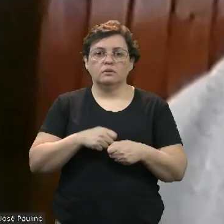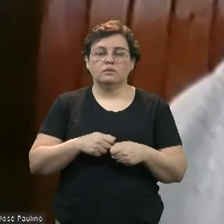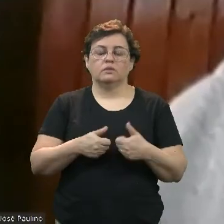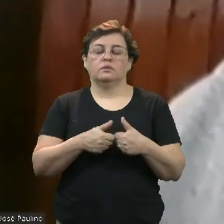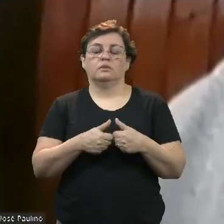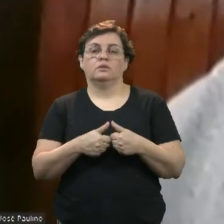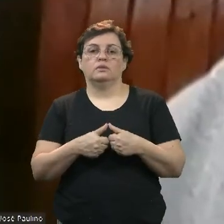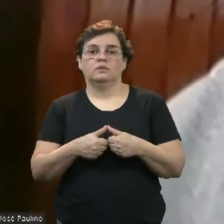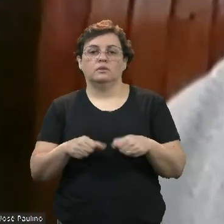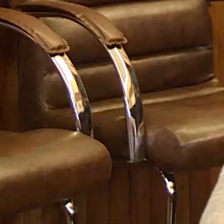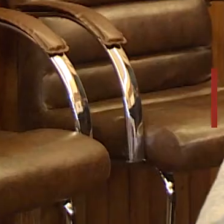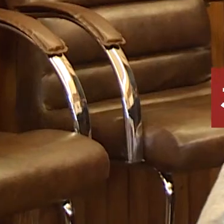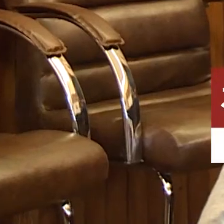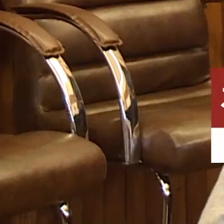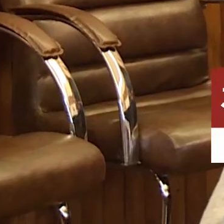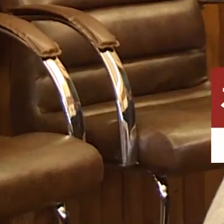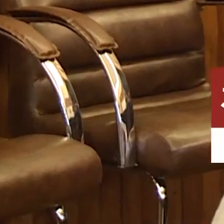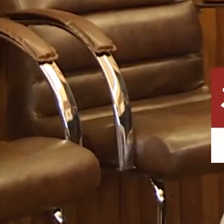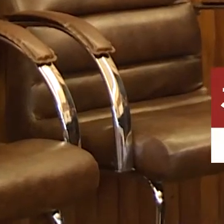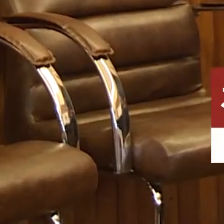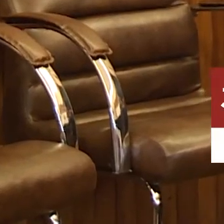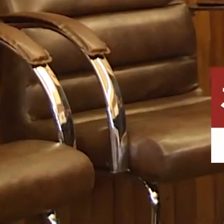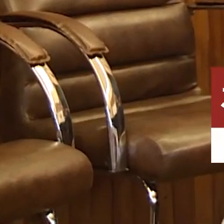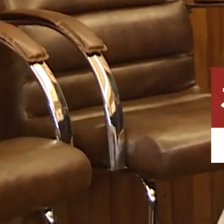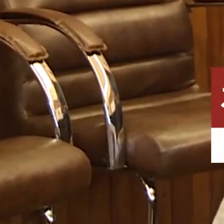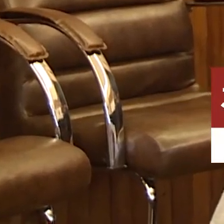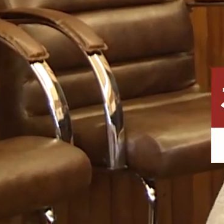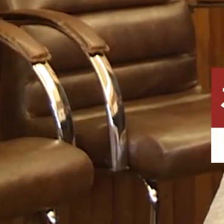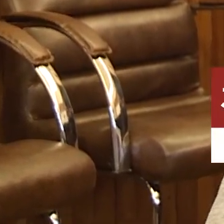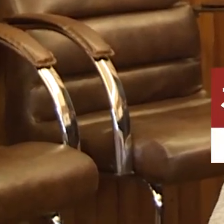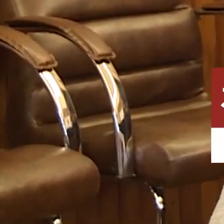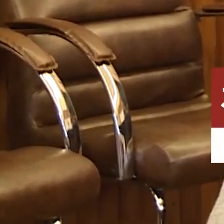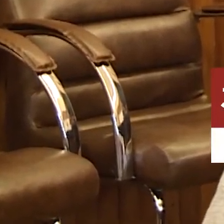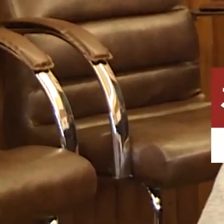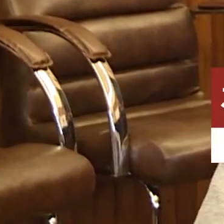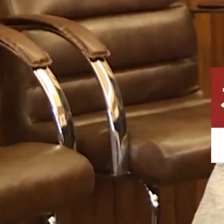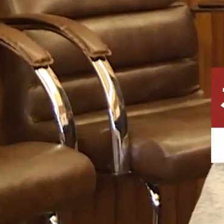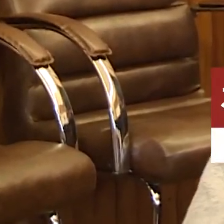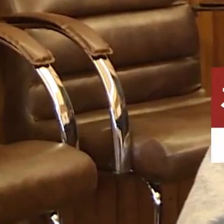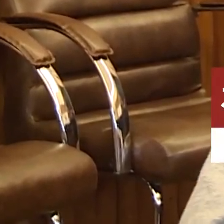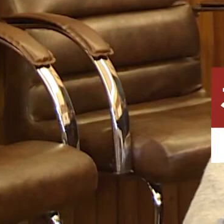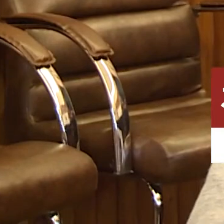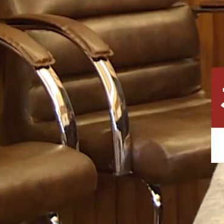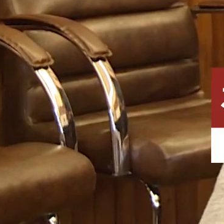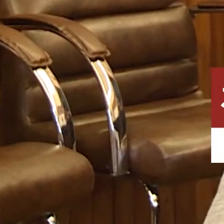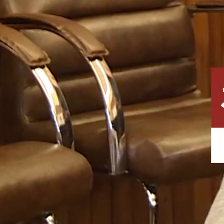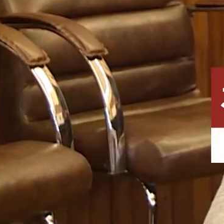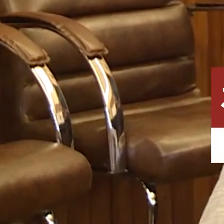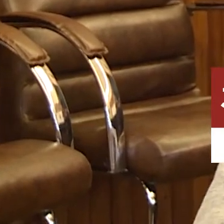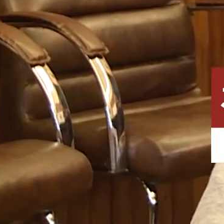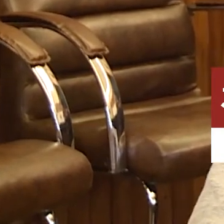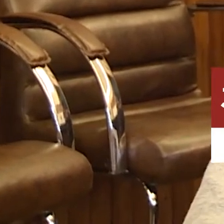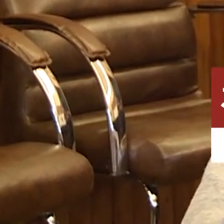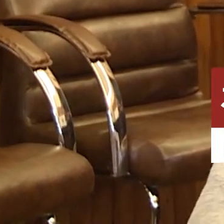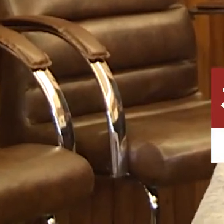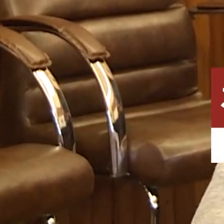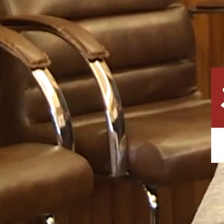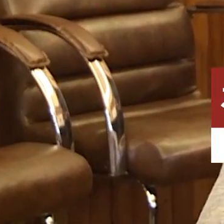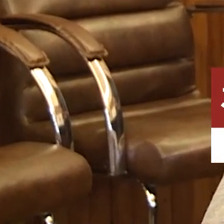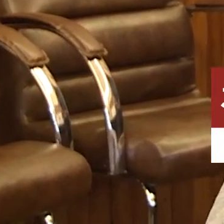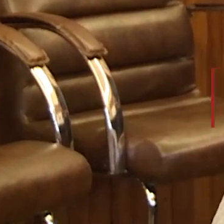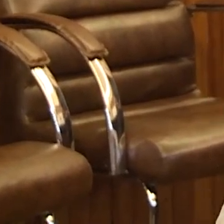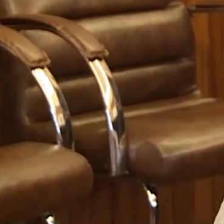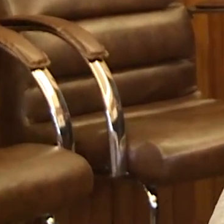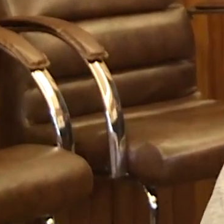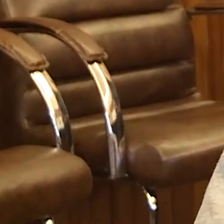que é oferecido nesse período da pandemia é opção do Servidor e as suas instituições e e renegociar né Cada